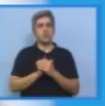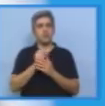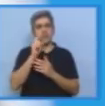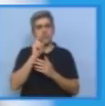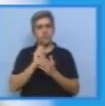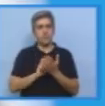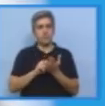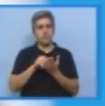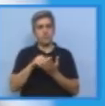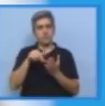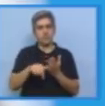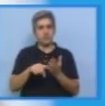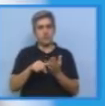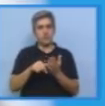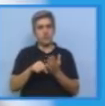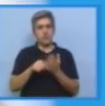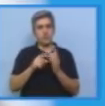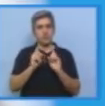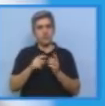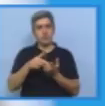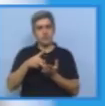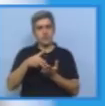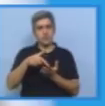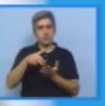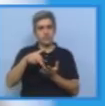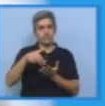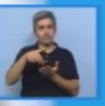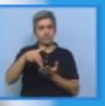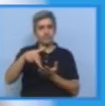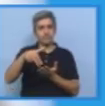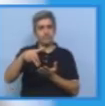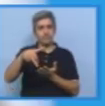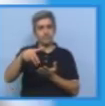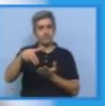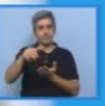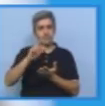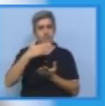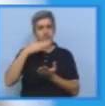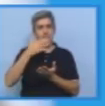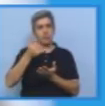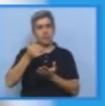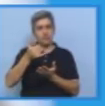Ela ergueu-se imediatamente e começou a andar, pois já tinha 12 anos.